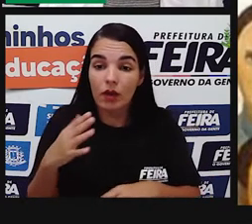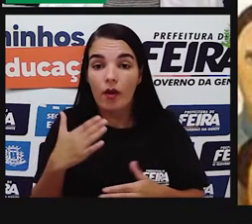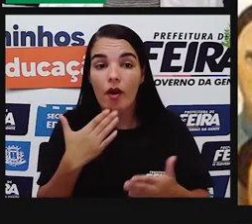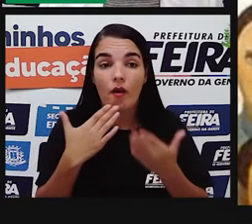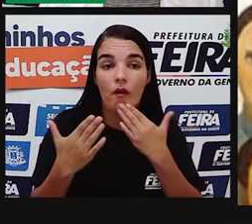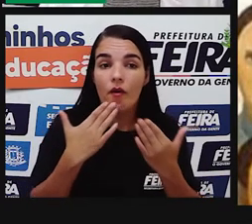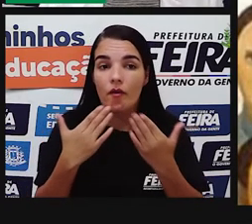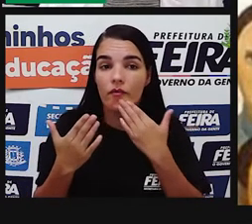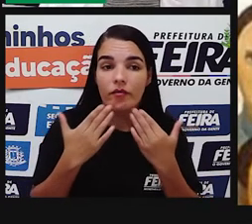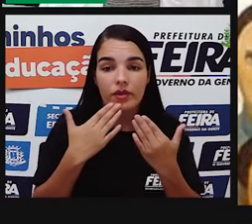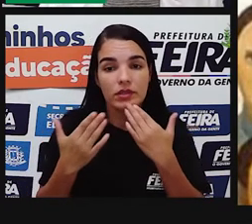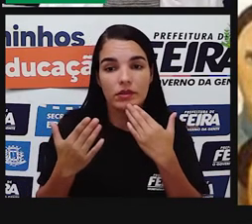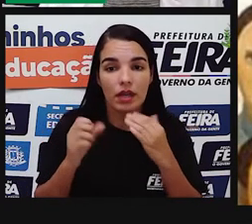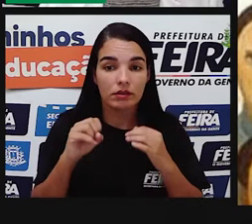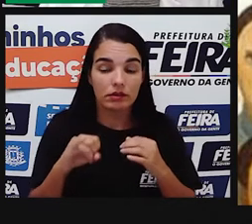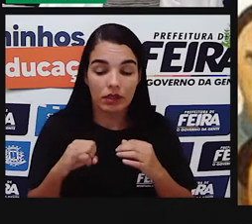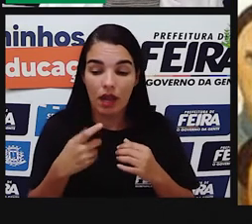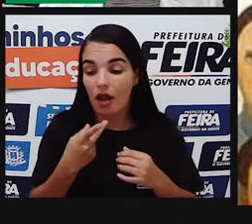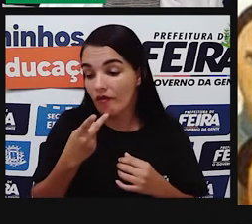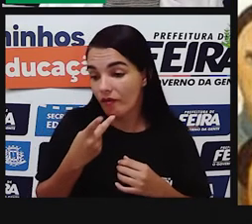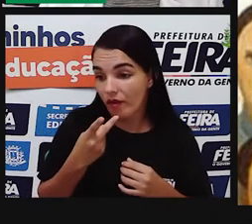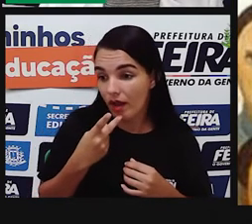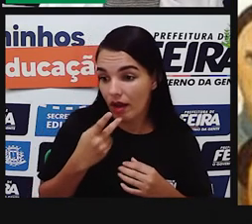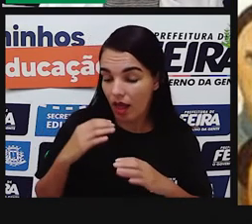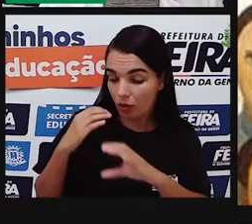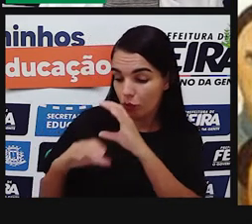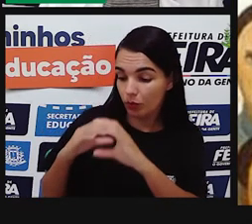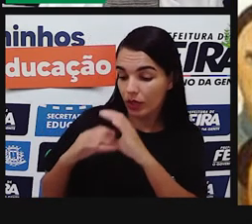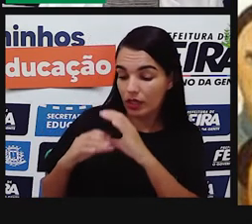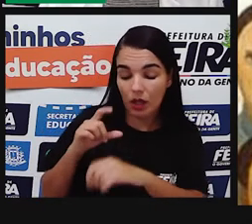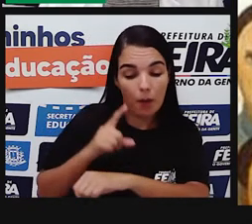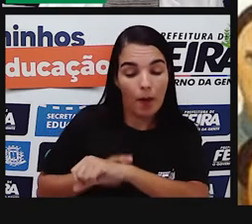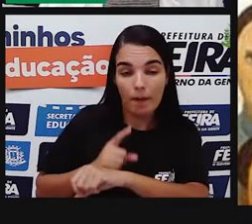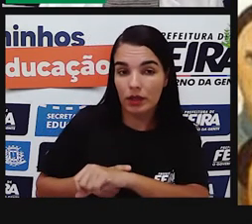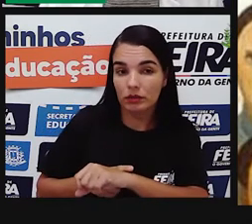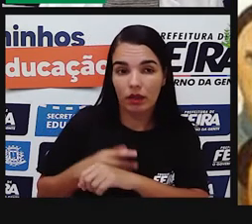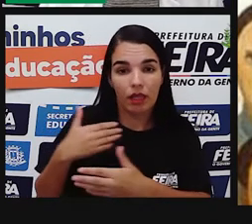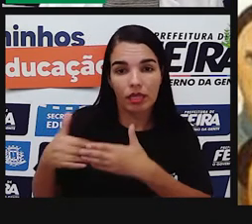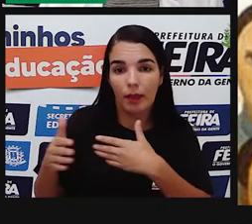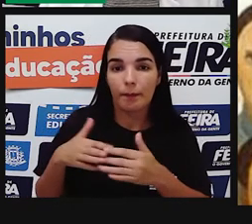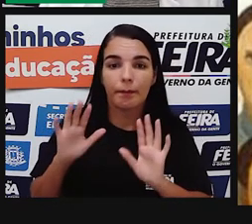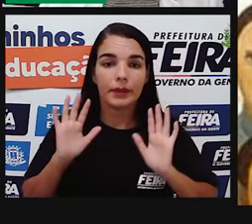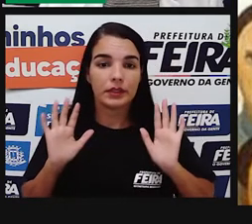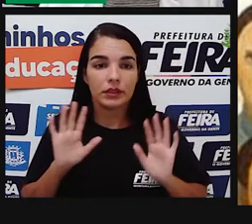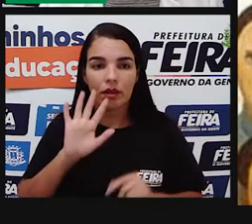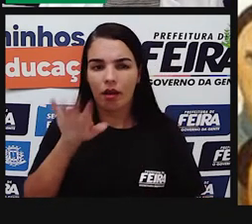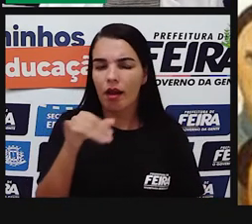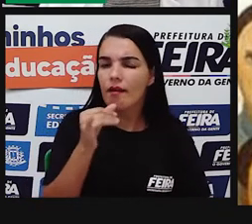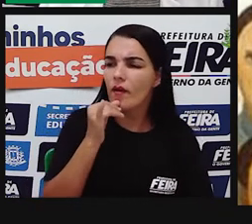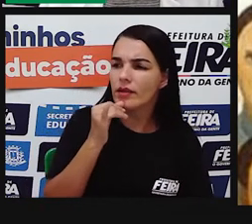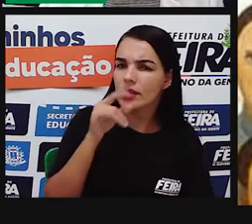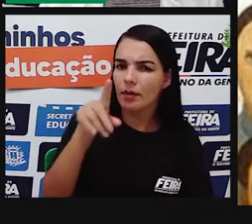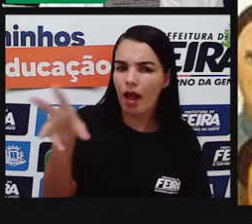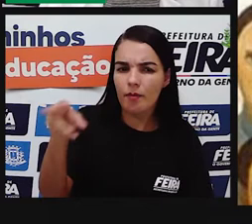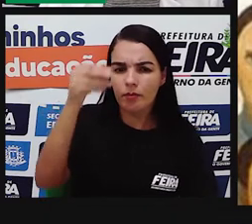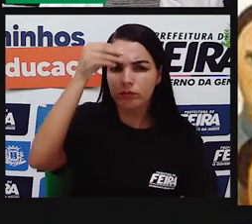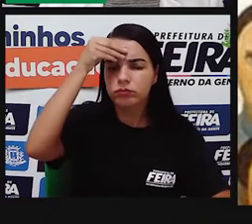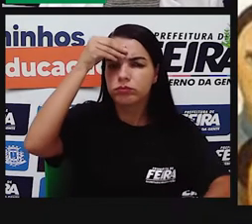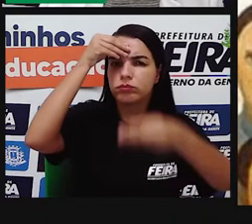o falante se envolve no momento da comunicação. Vou trazer dois exemplos que podem